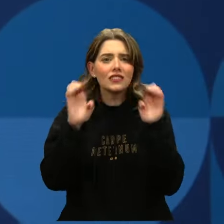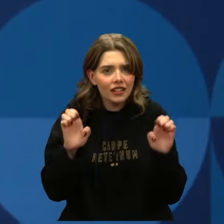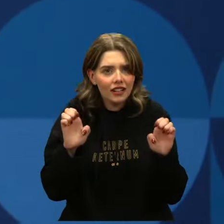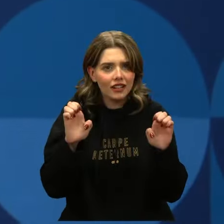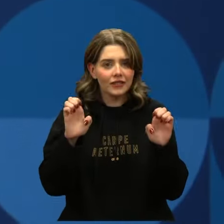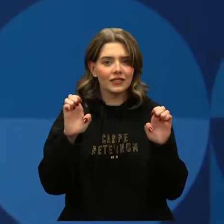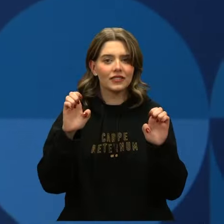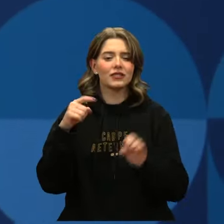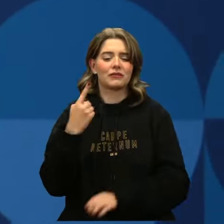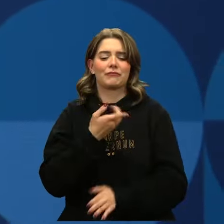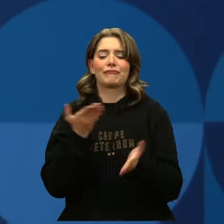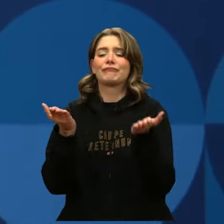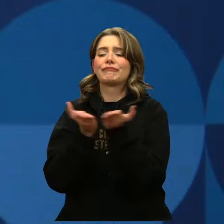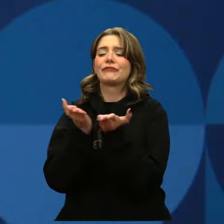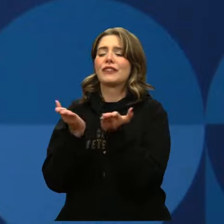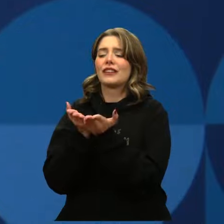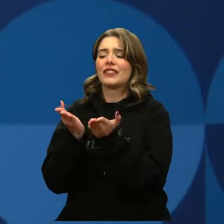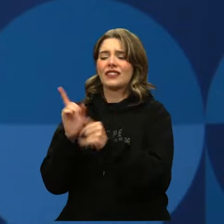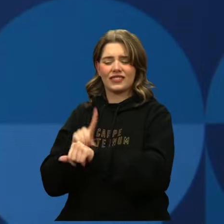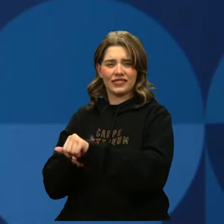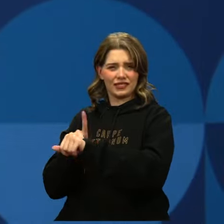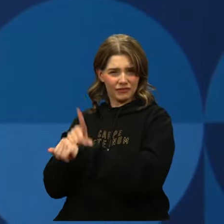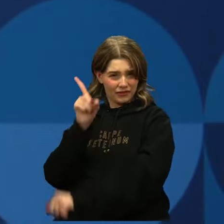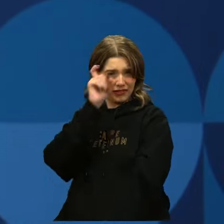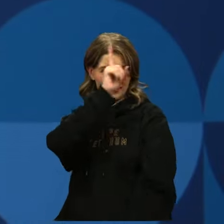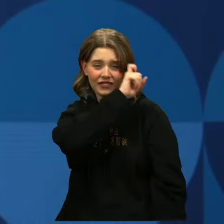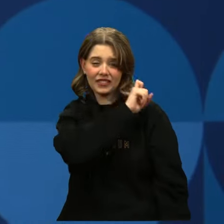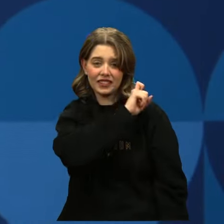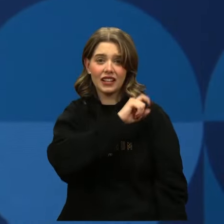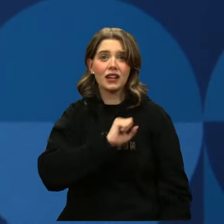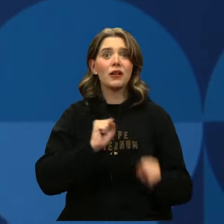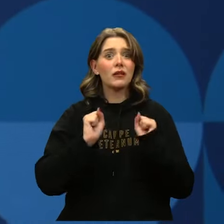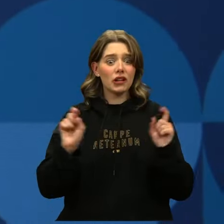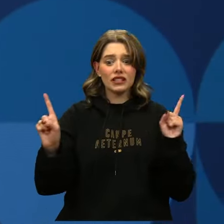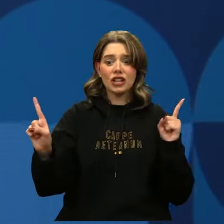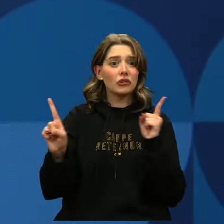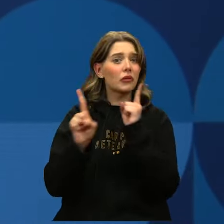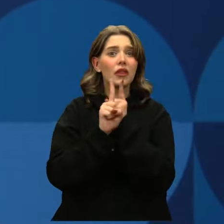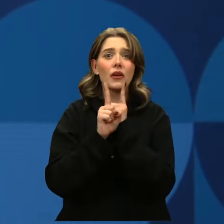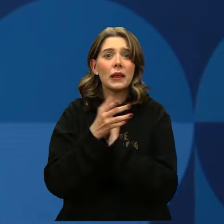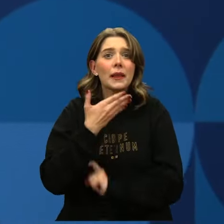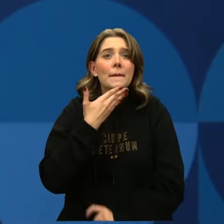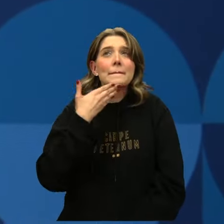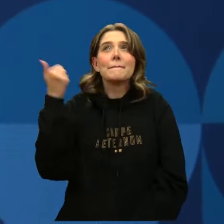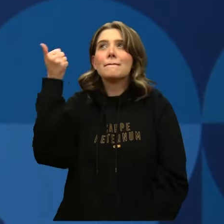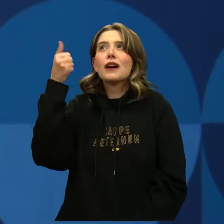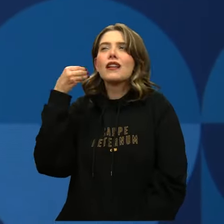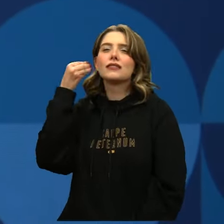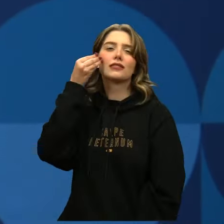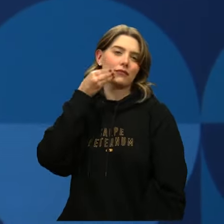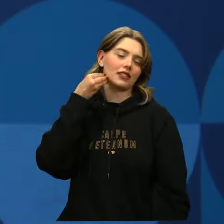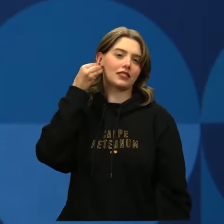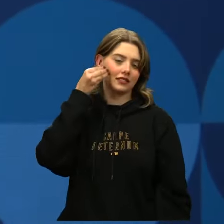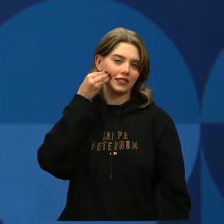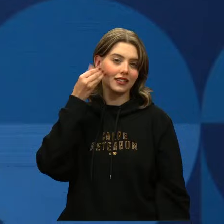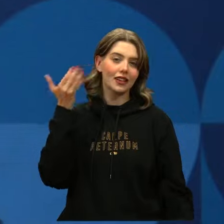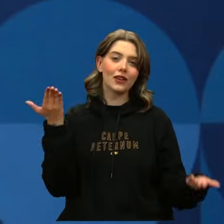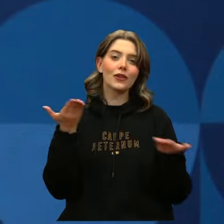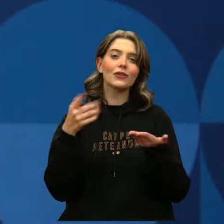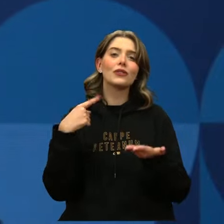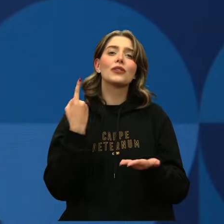vezes, no meio das adversidades, ele consegue se encontrar com as maiores oportunidades. E hoje é isso que nós